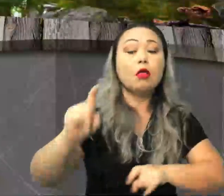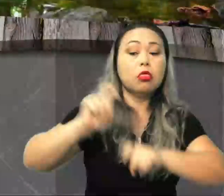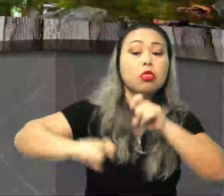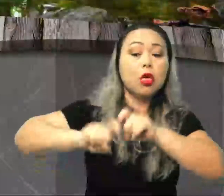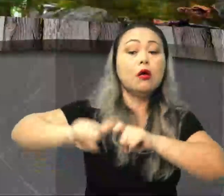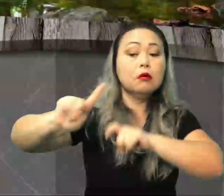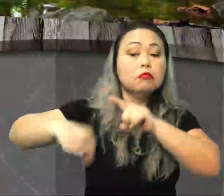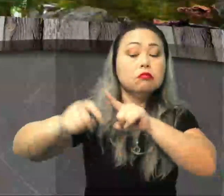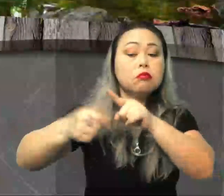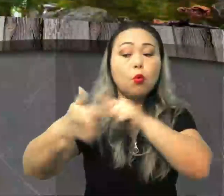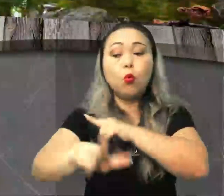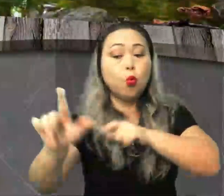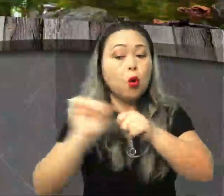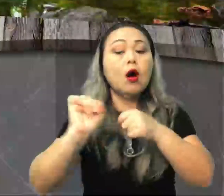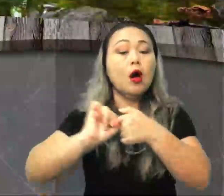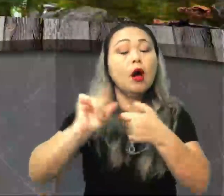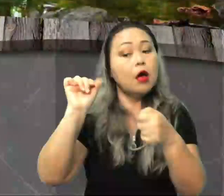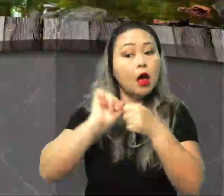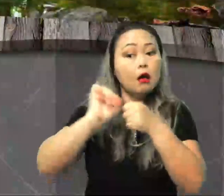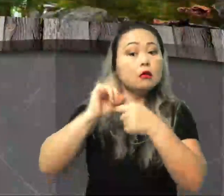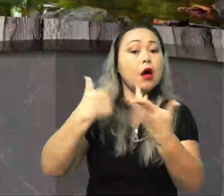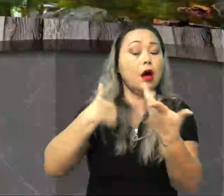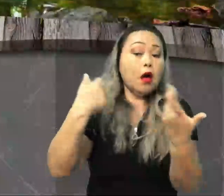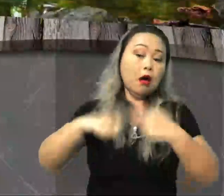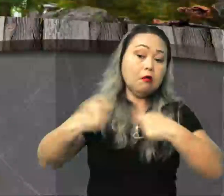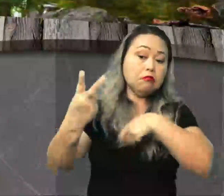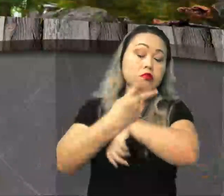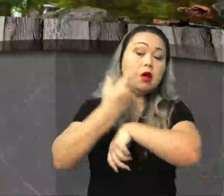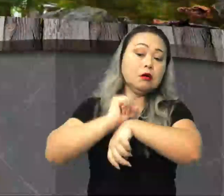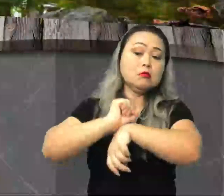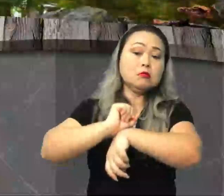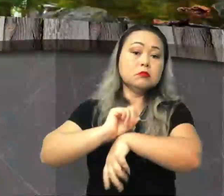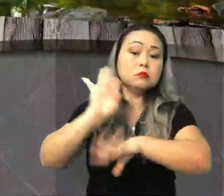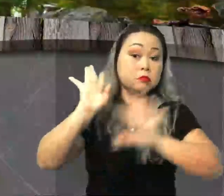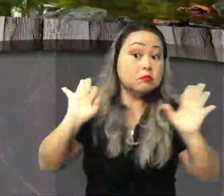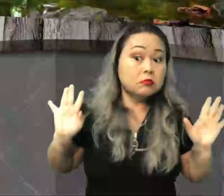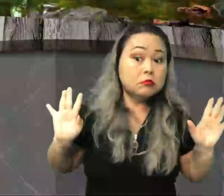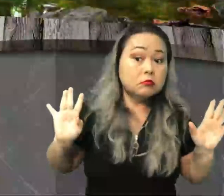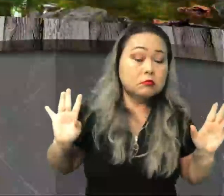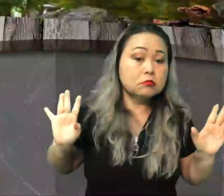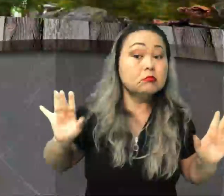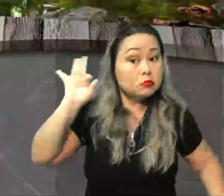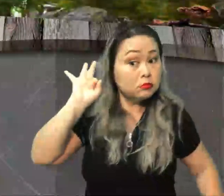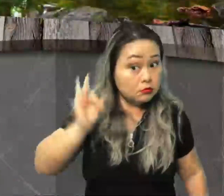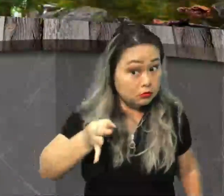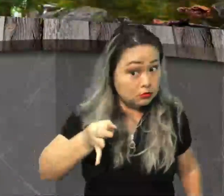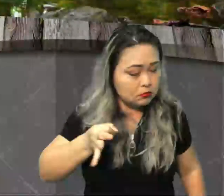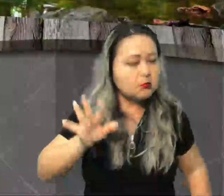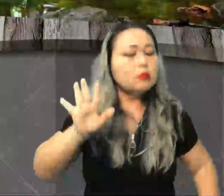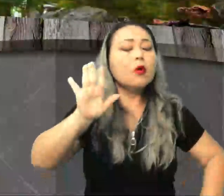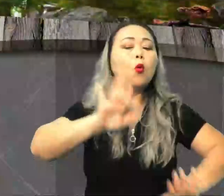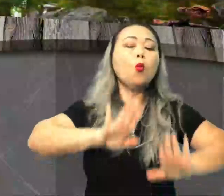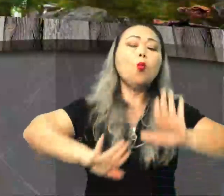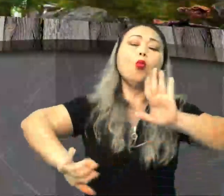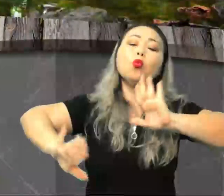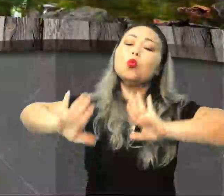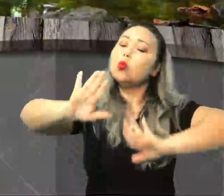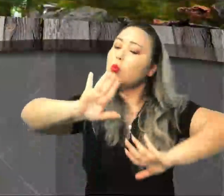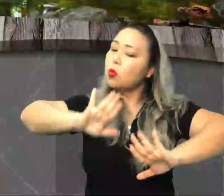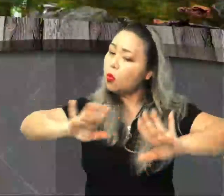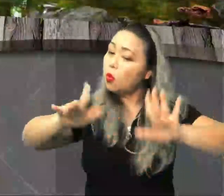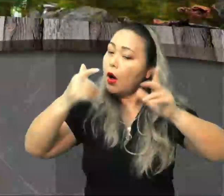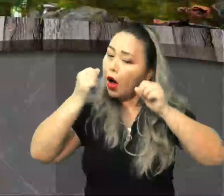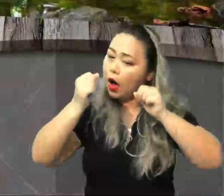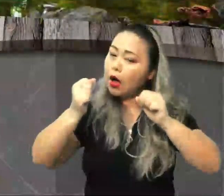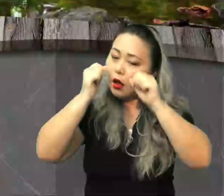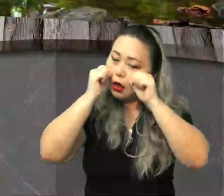se reproduzir, tá? E eles vão se defender quando precisarem se defender. Certo? Então, ter muito cuidado e